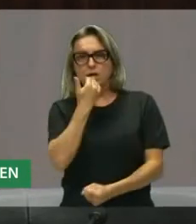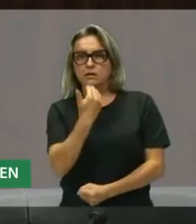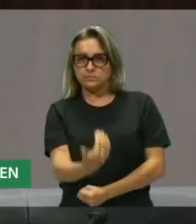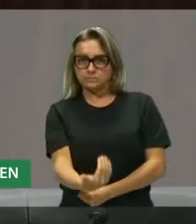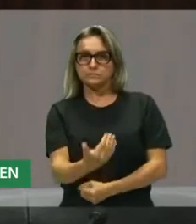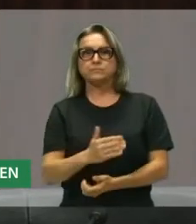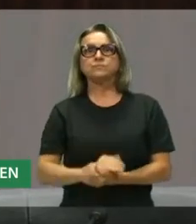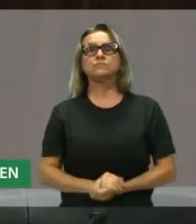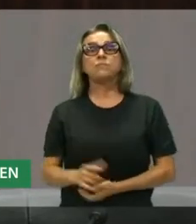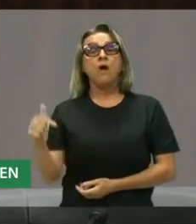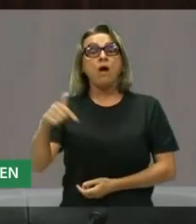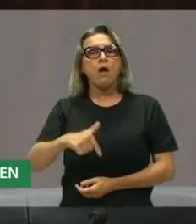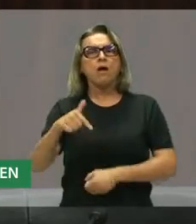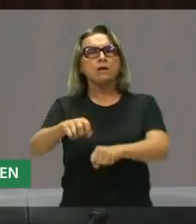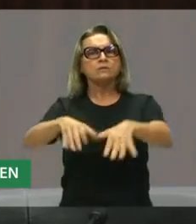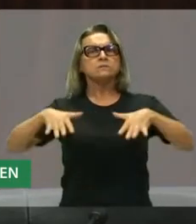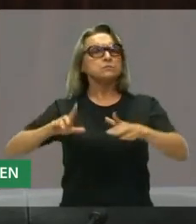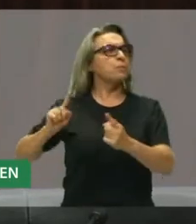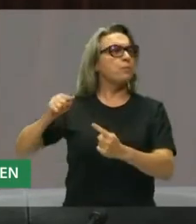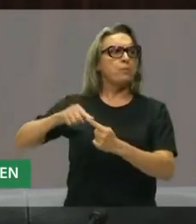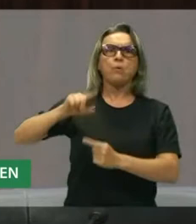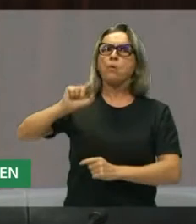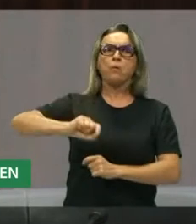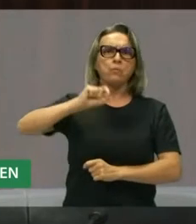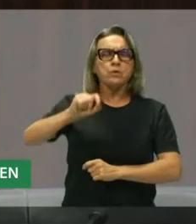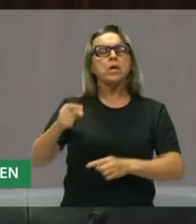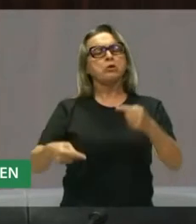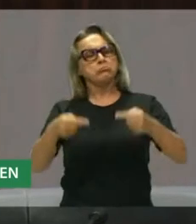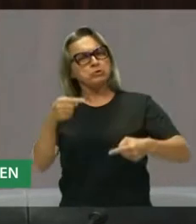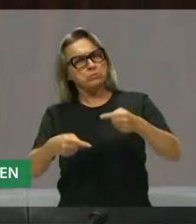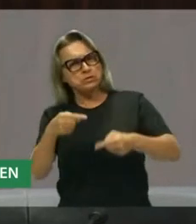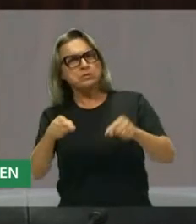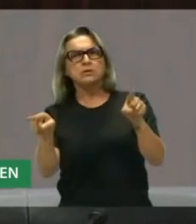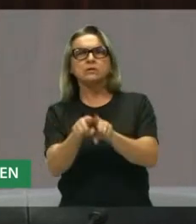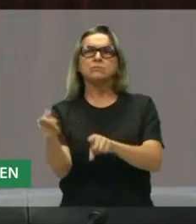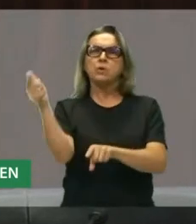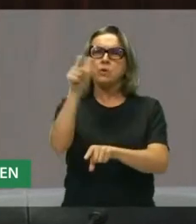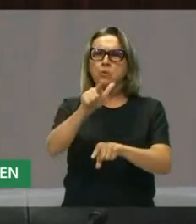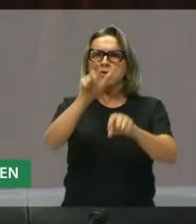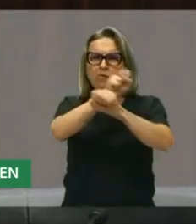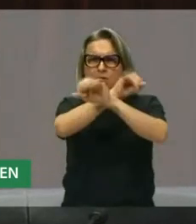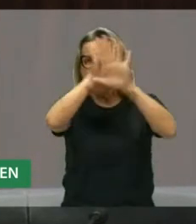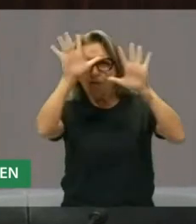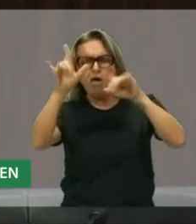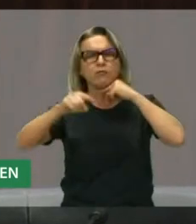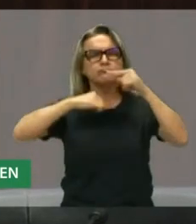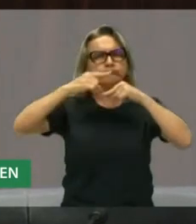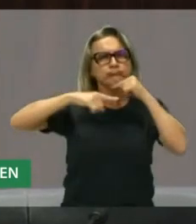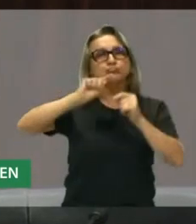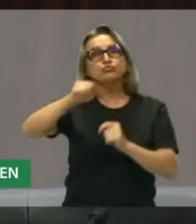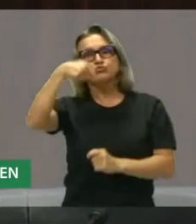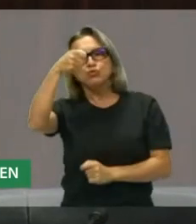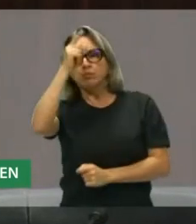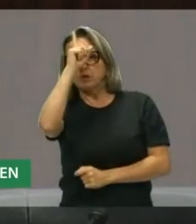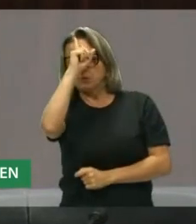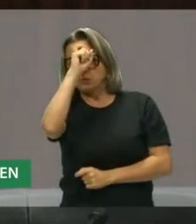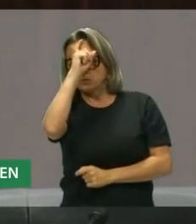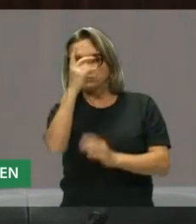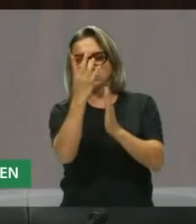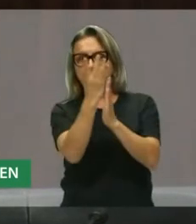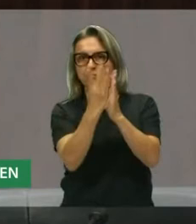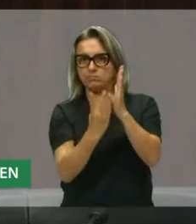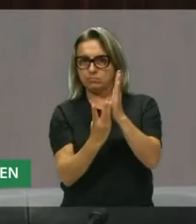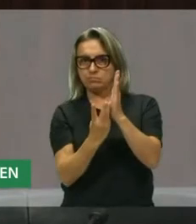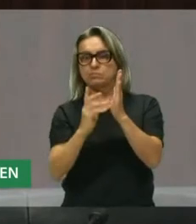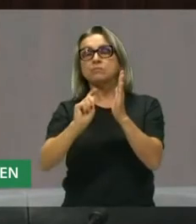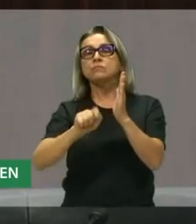Esta audiência tem por objetivo debater e buscar esclarecimentos sobre o Hospital e Maternidade Marieta Konder